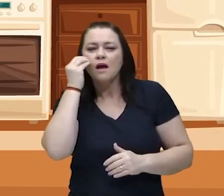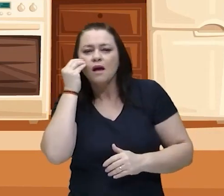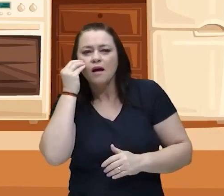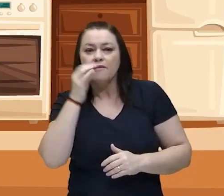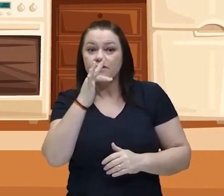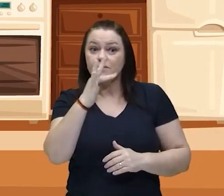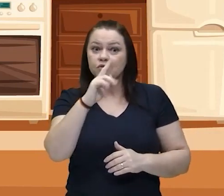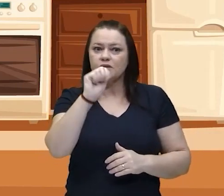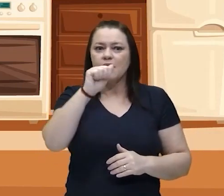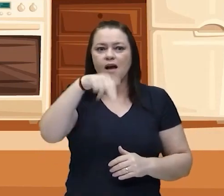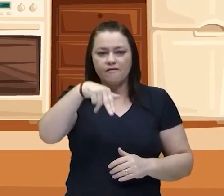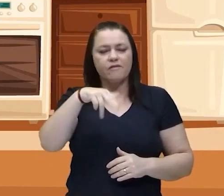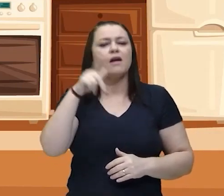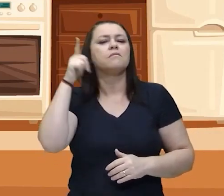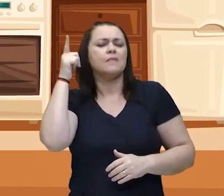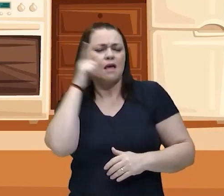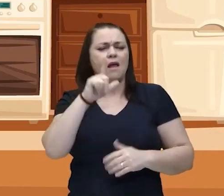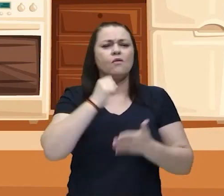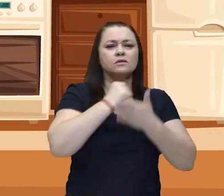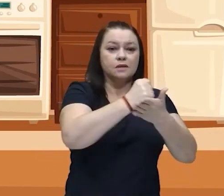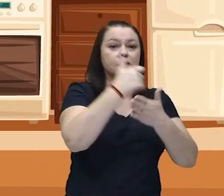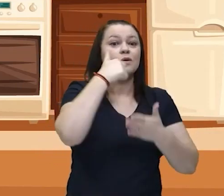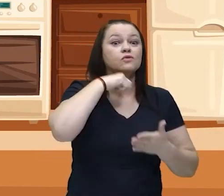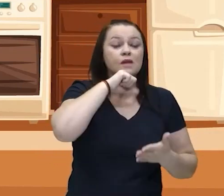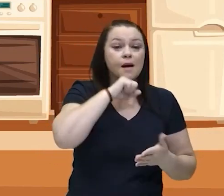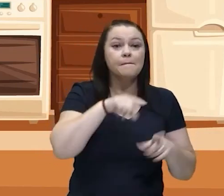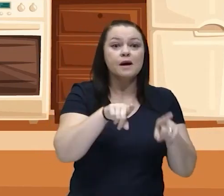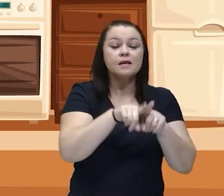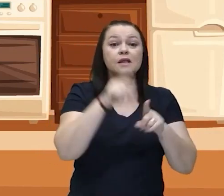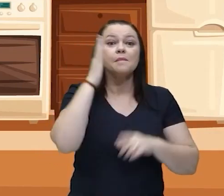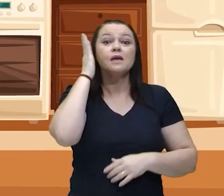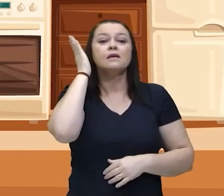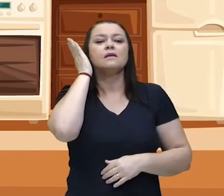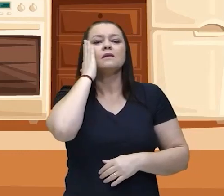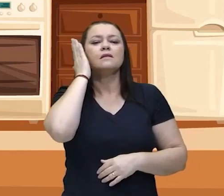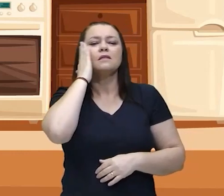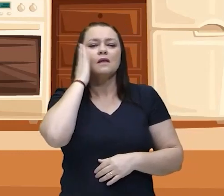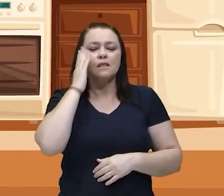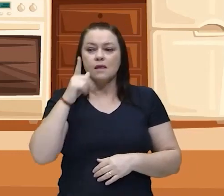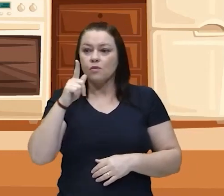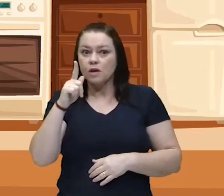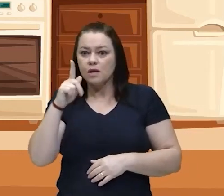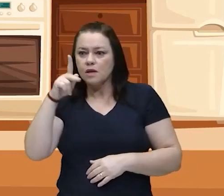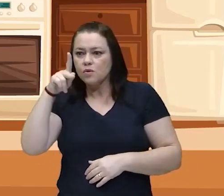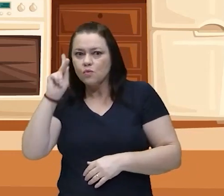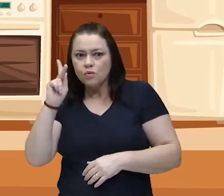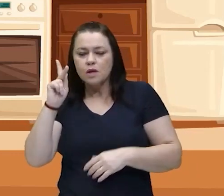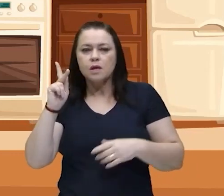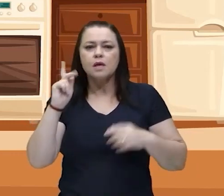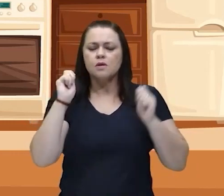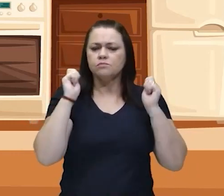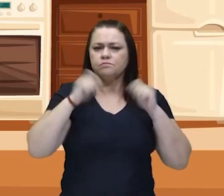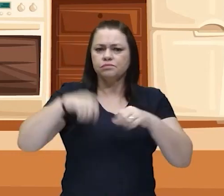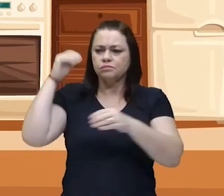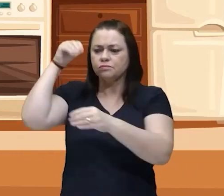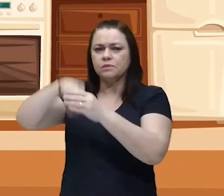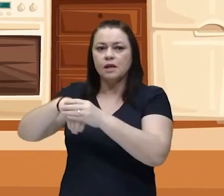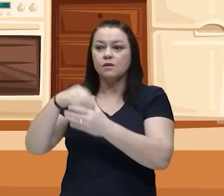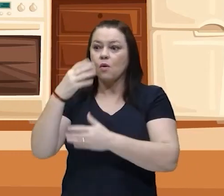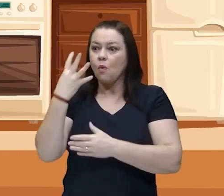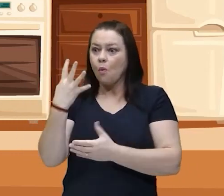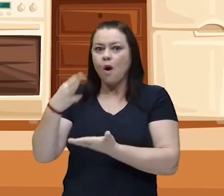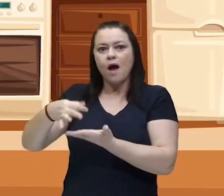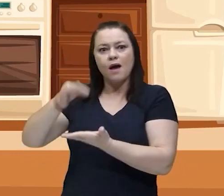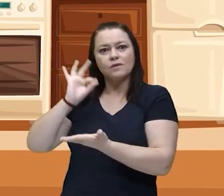mãe dela e ao mesmo tempo matou a curiosidade. Ela verificou que em 1 quilo de farinha de trigo cabem 4 xícaras com 250